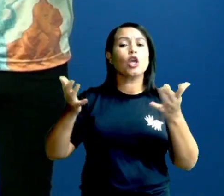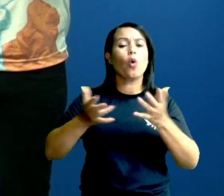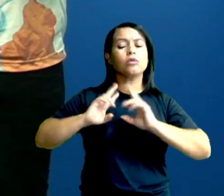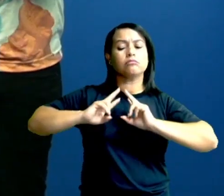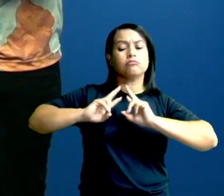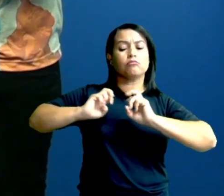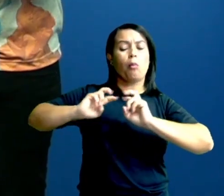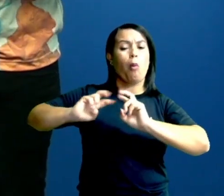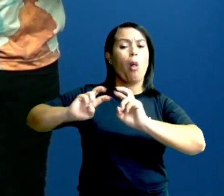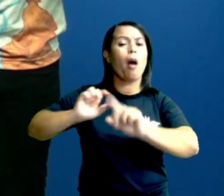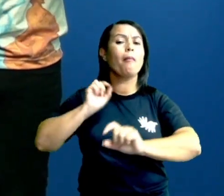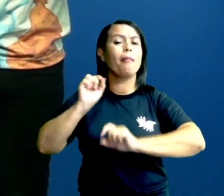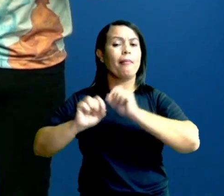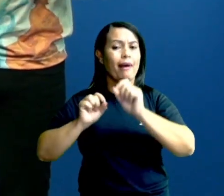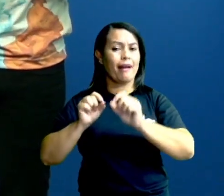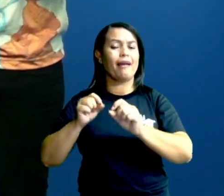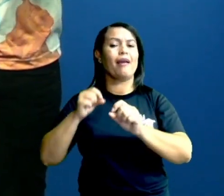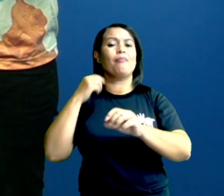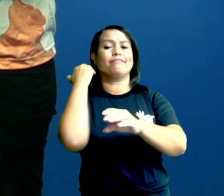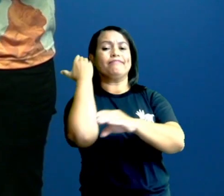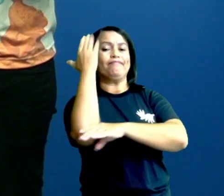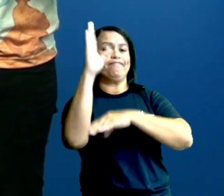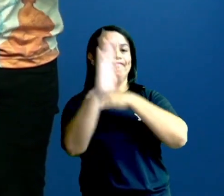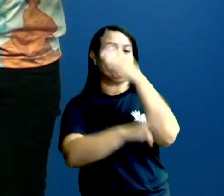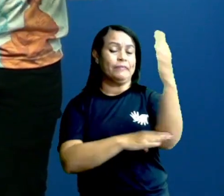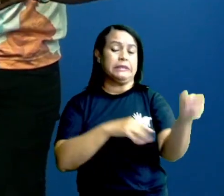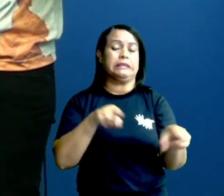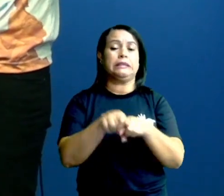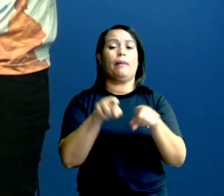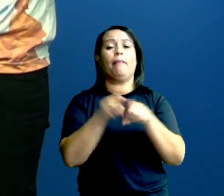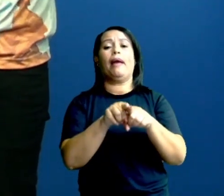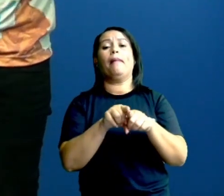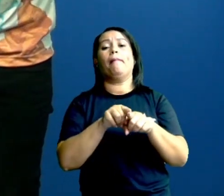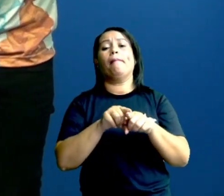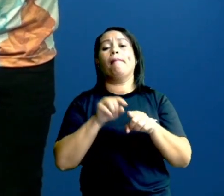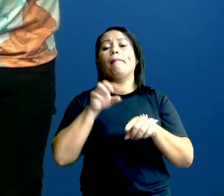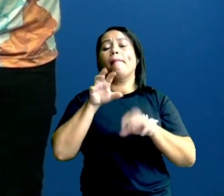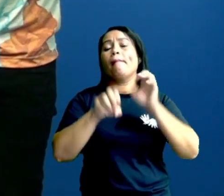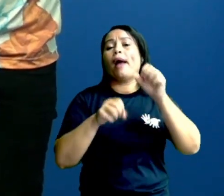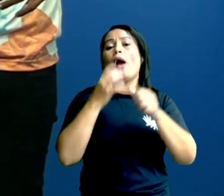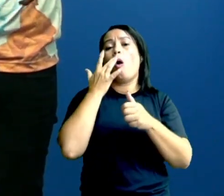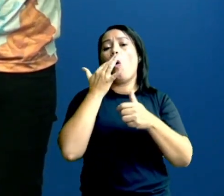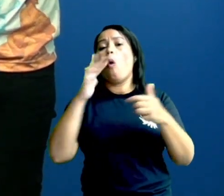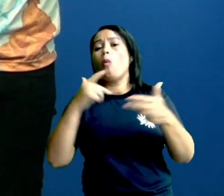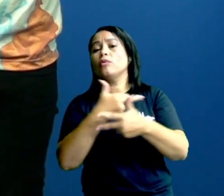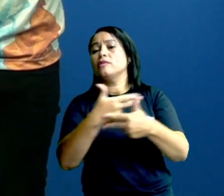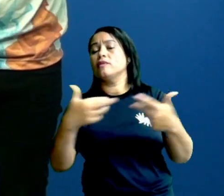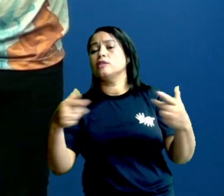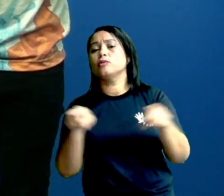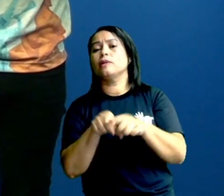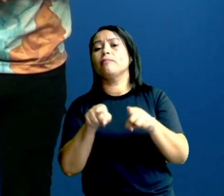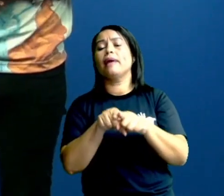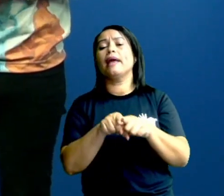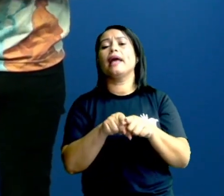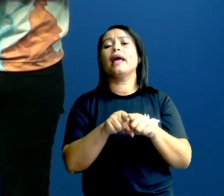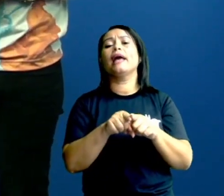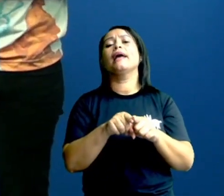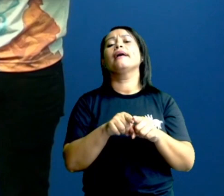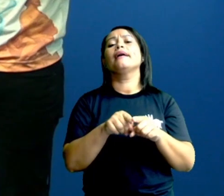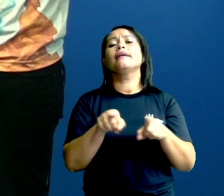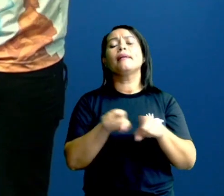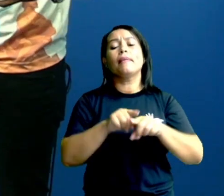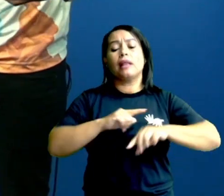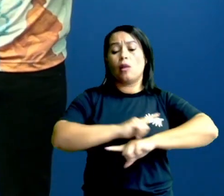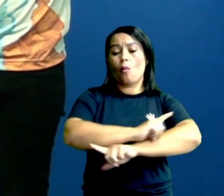exploradas seja para questionar está ou seja para o garimpo seja para retirada da cobertura vegetal para introdução de